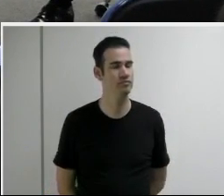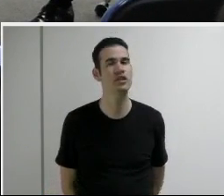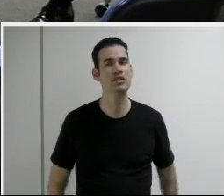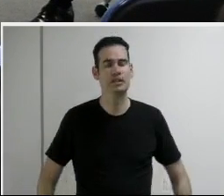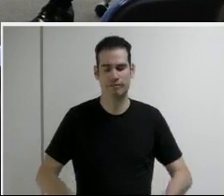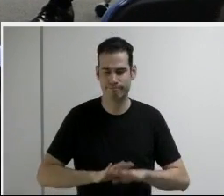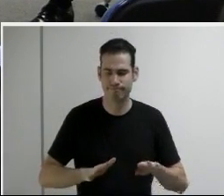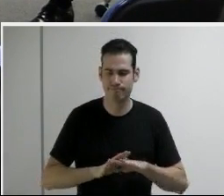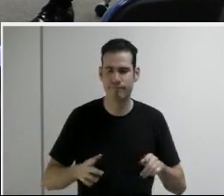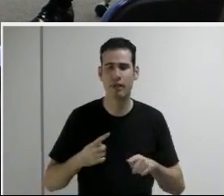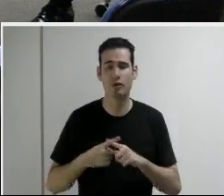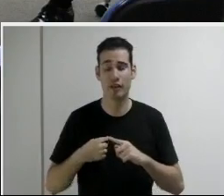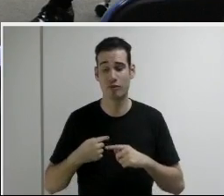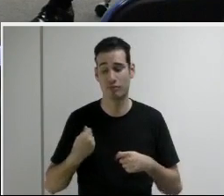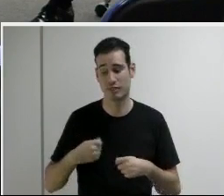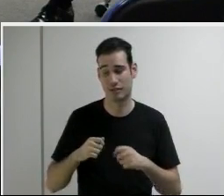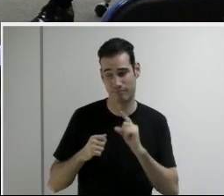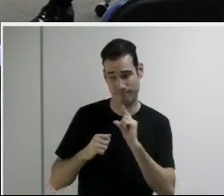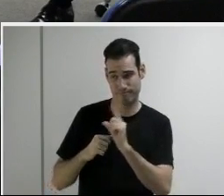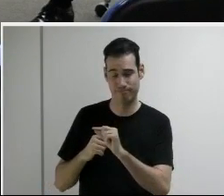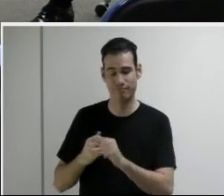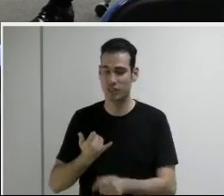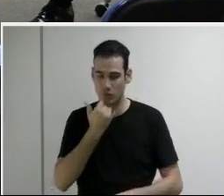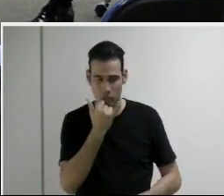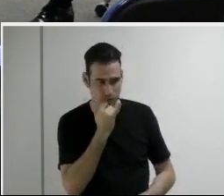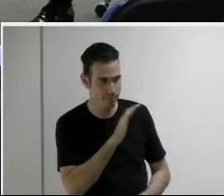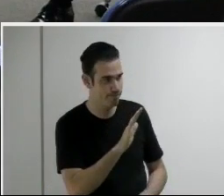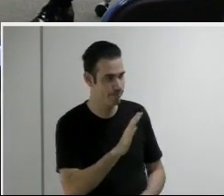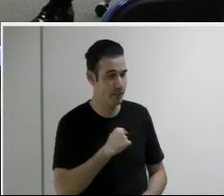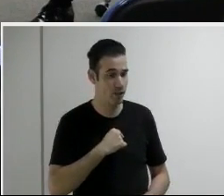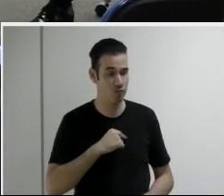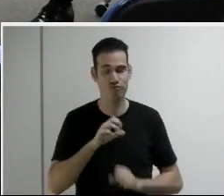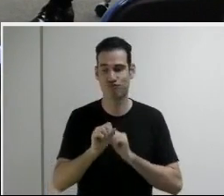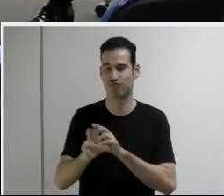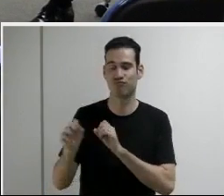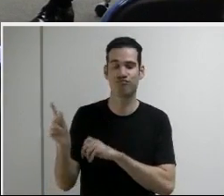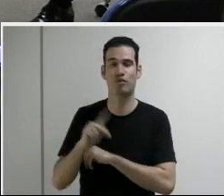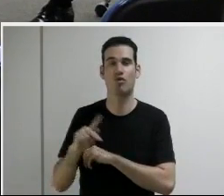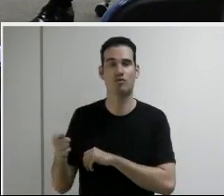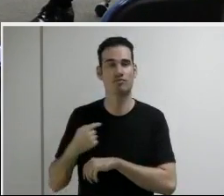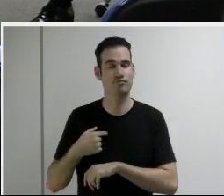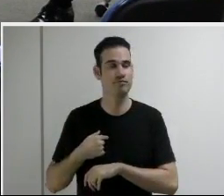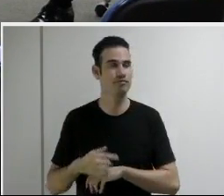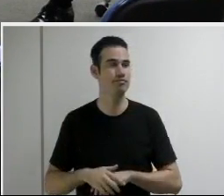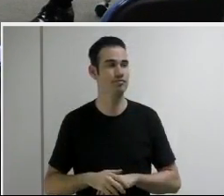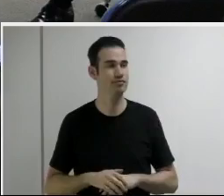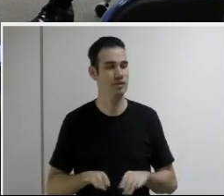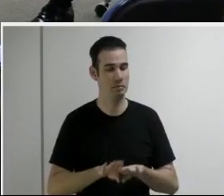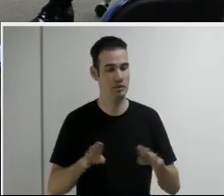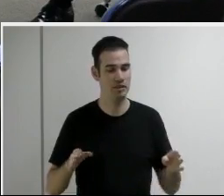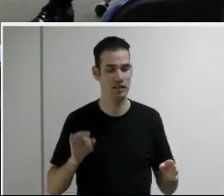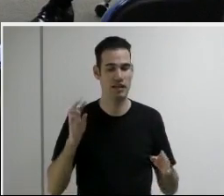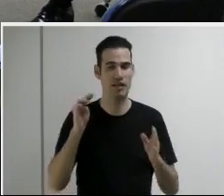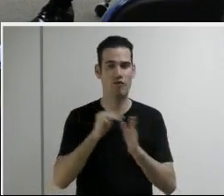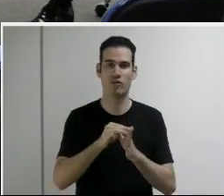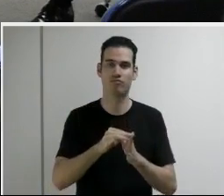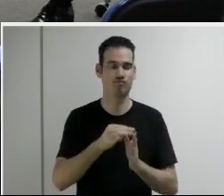por aqui, até porque eu preciso sair também, peço desculpas, vou dar aula agora e não vou poder acompanhar a mesa até o final. Obrigado.